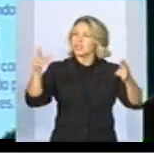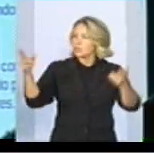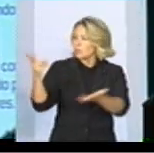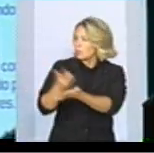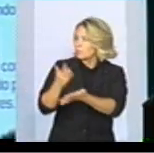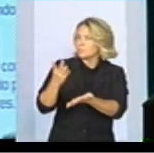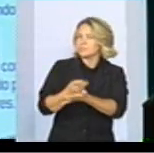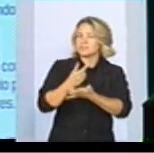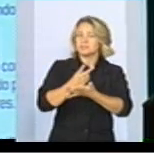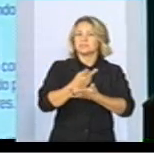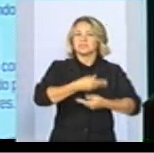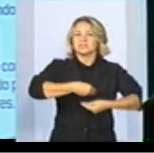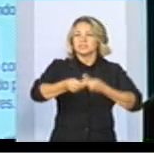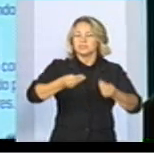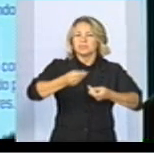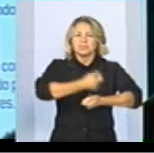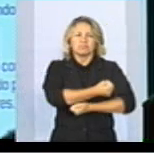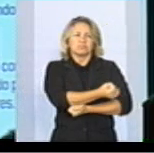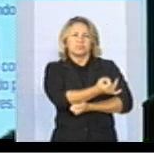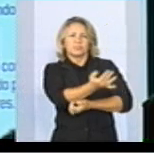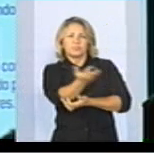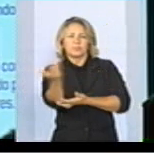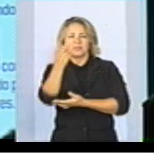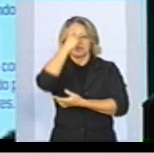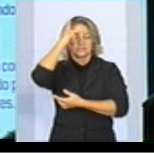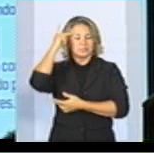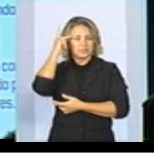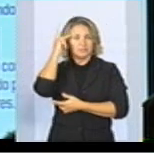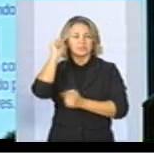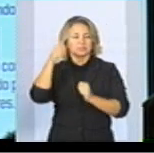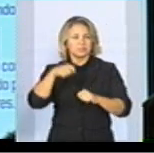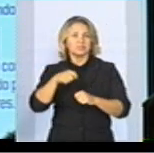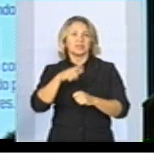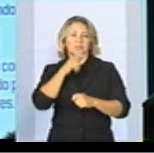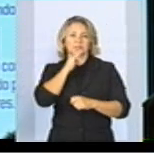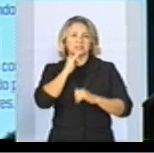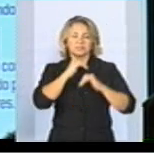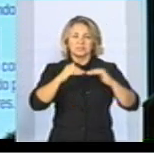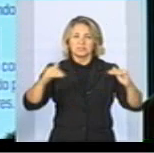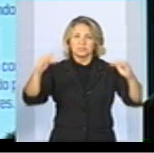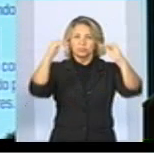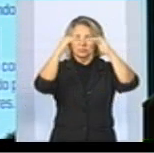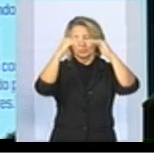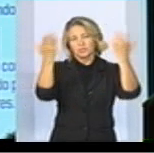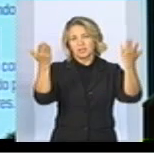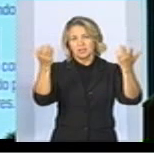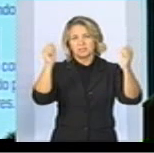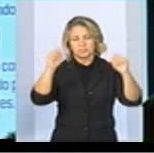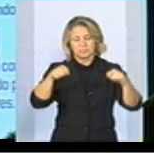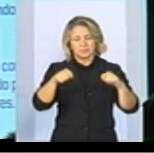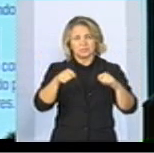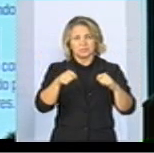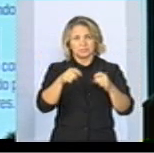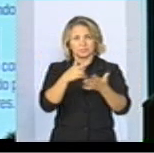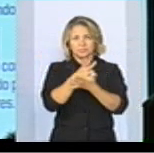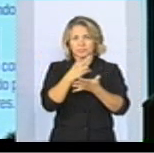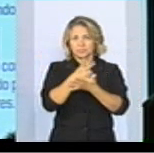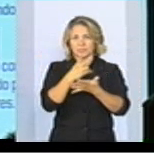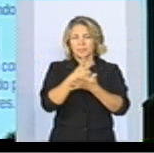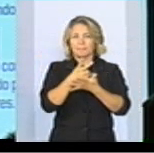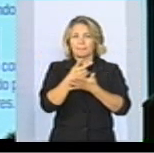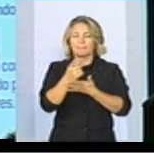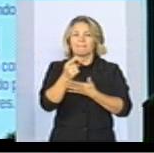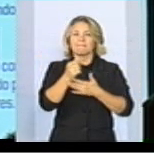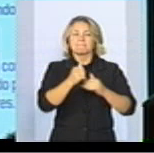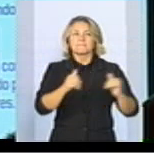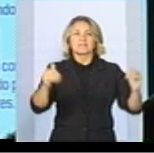O mercado de comunicação é composto por economia de escala, nesse caso, de escopo, né? No caso de escala, o custo de